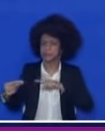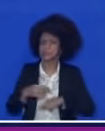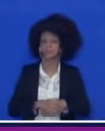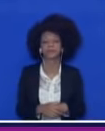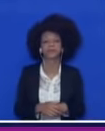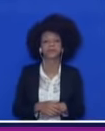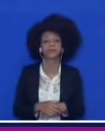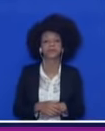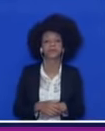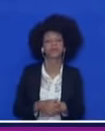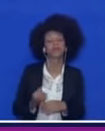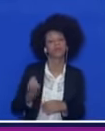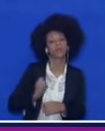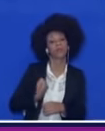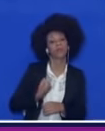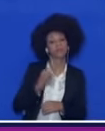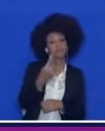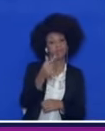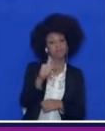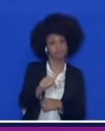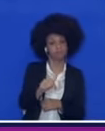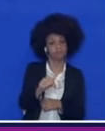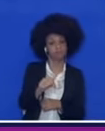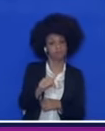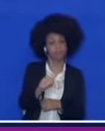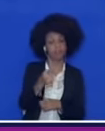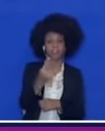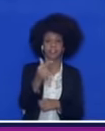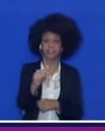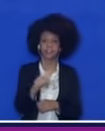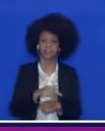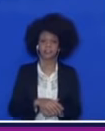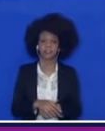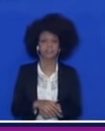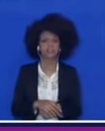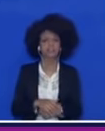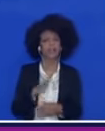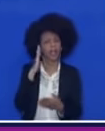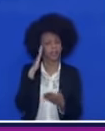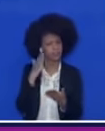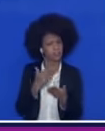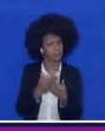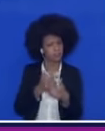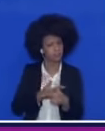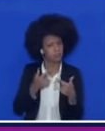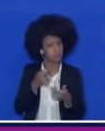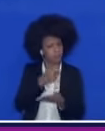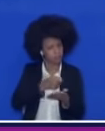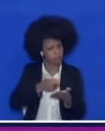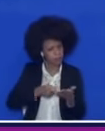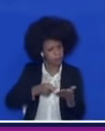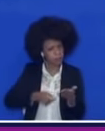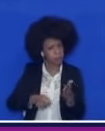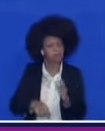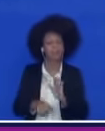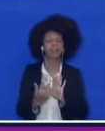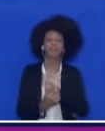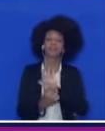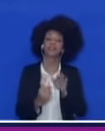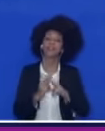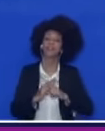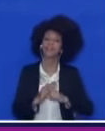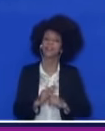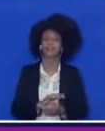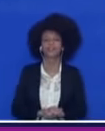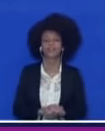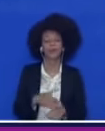uma bola sorteada é 17. Não deixe de apostar, acredite na sorte e aposte nas loterias